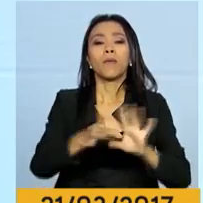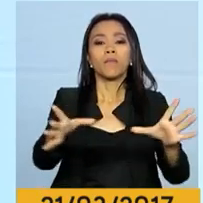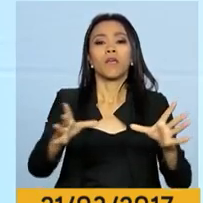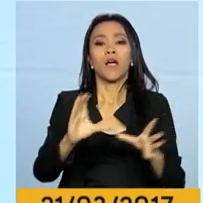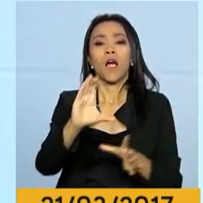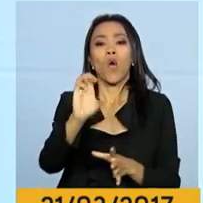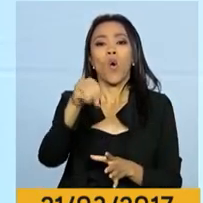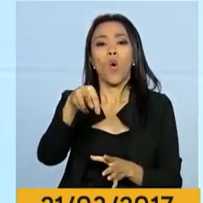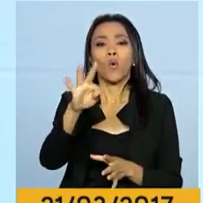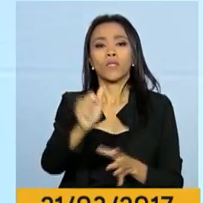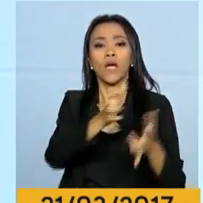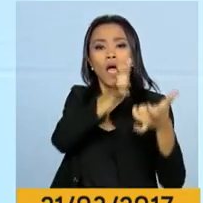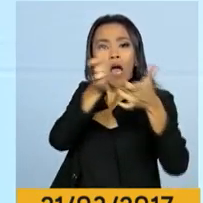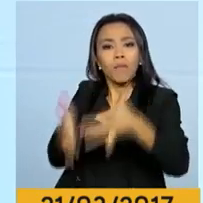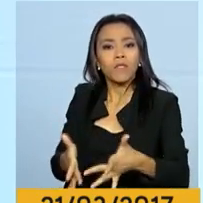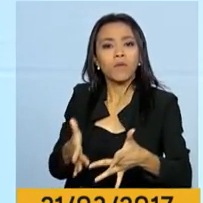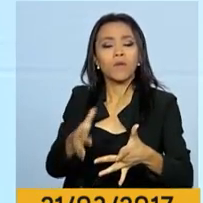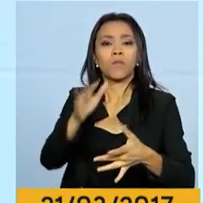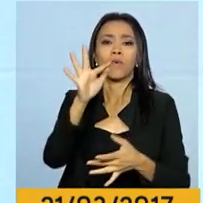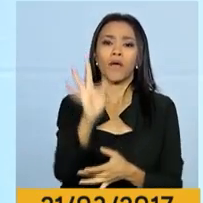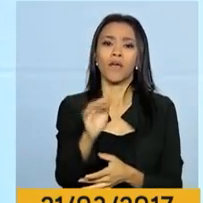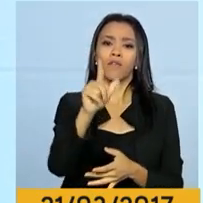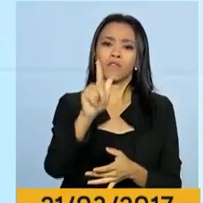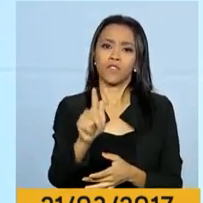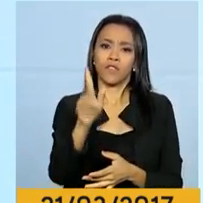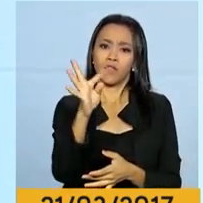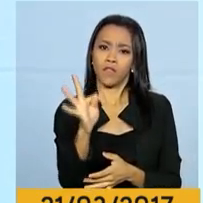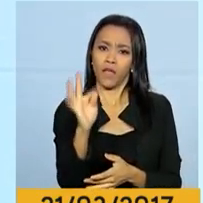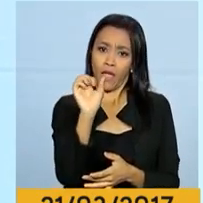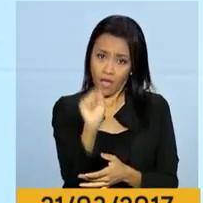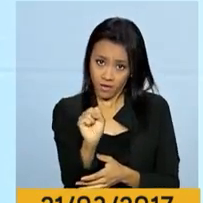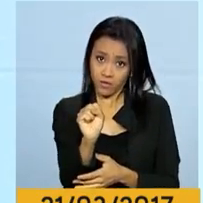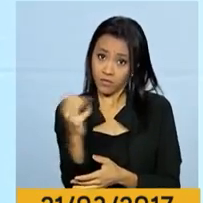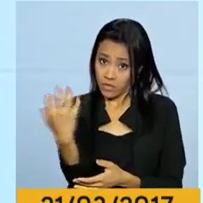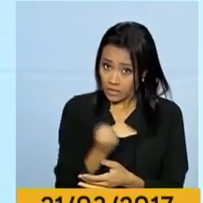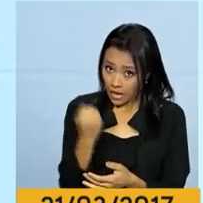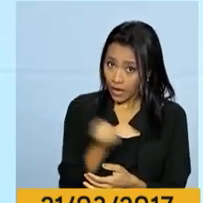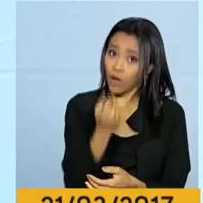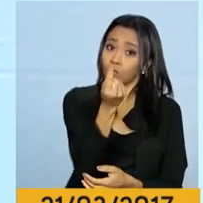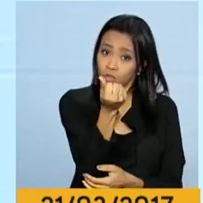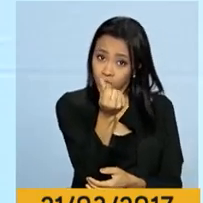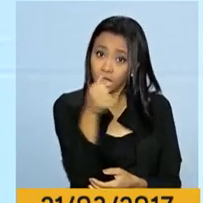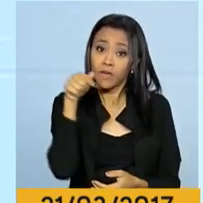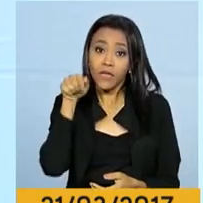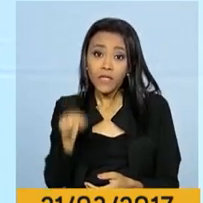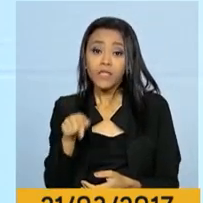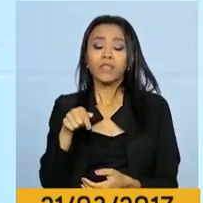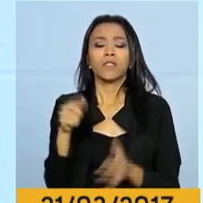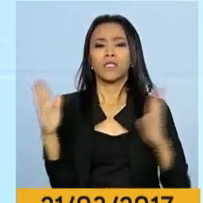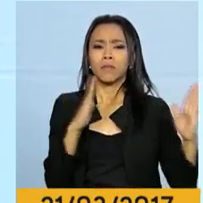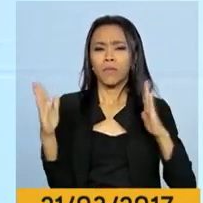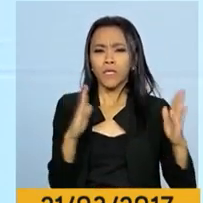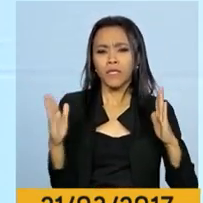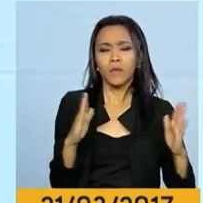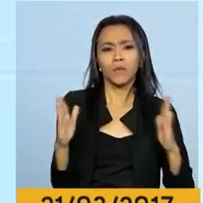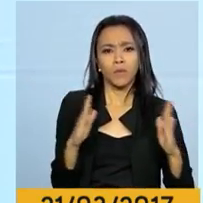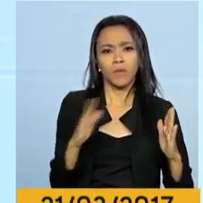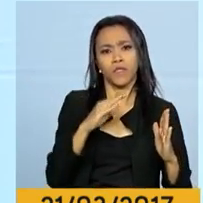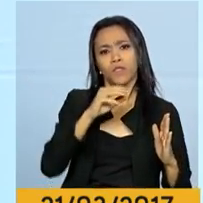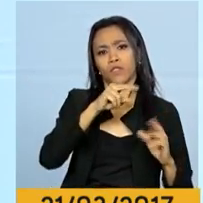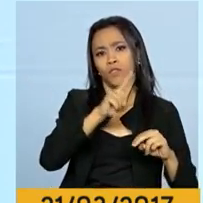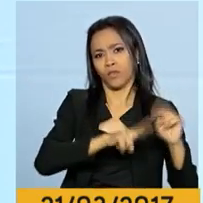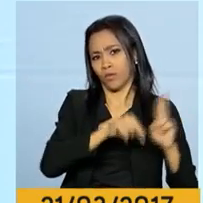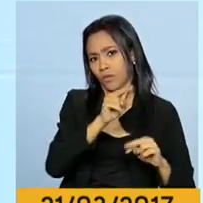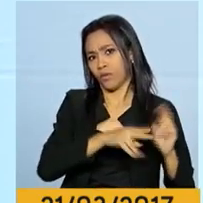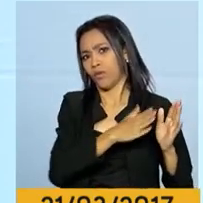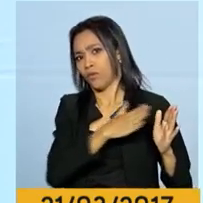de Garantia por Tempo de Serviço, isto significará, entre este período e o mês de junho, ou julho,